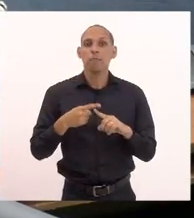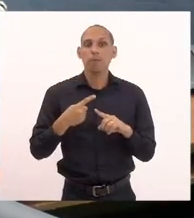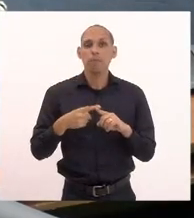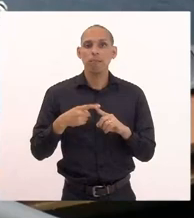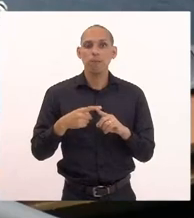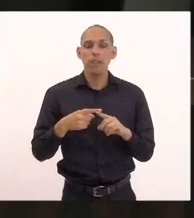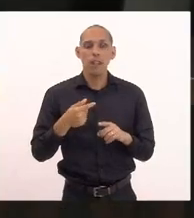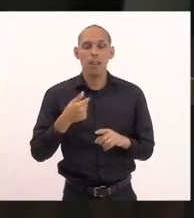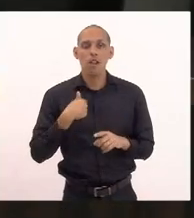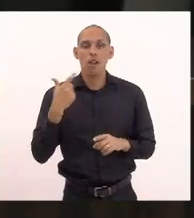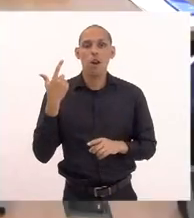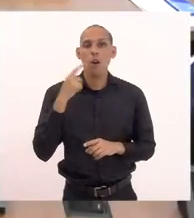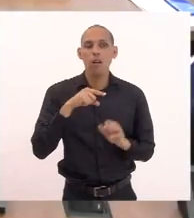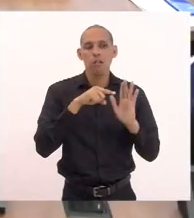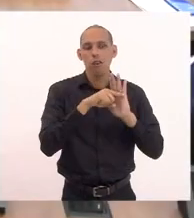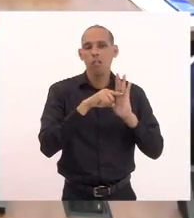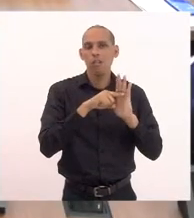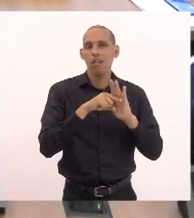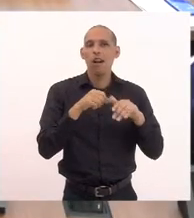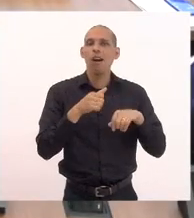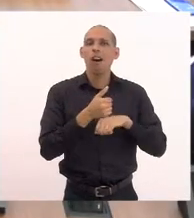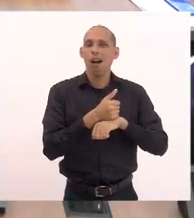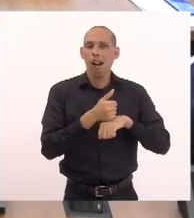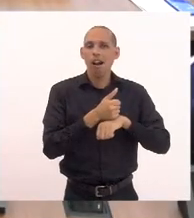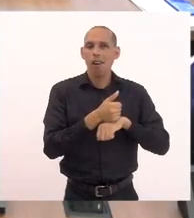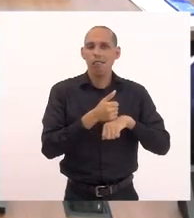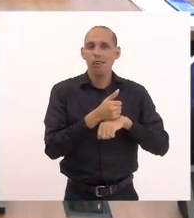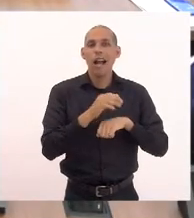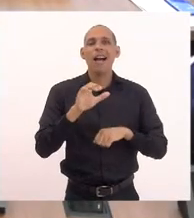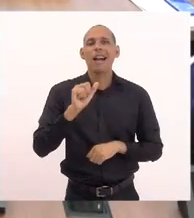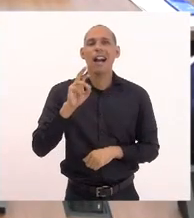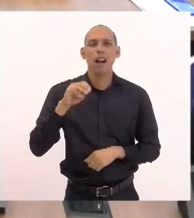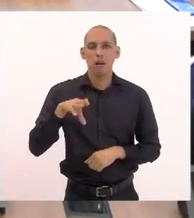acaso eu consegui consultar Carmo, que está na mesma situação,